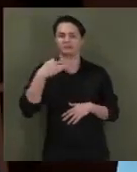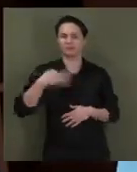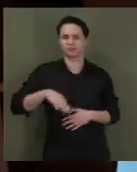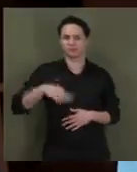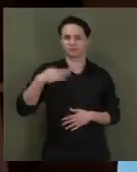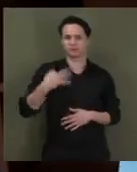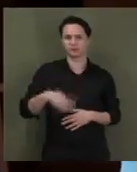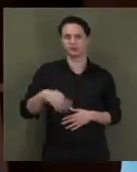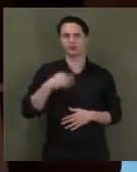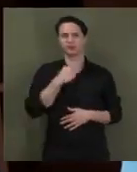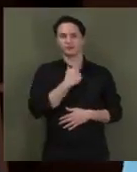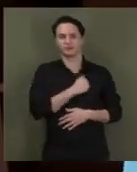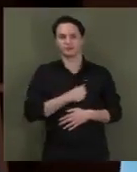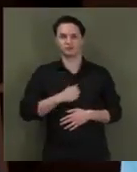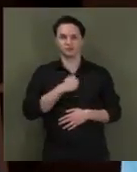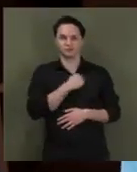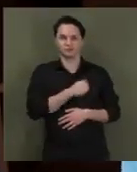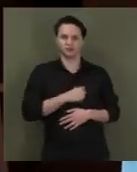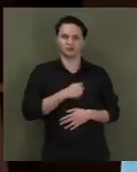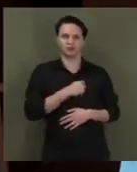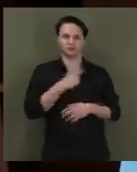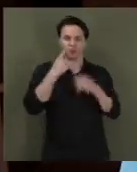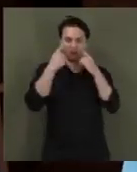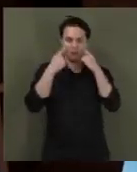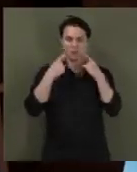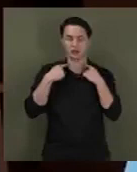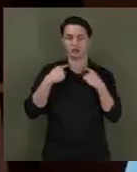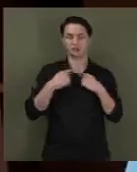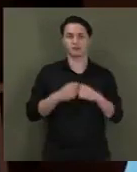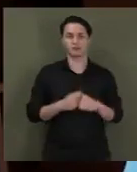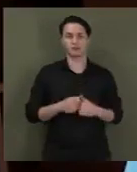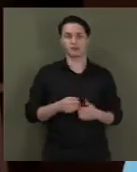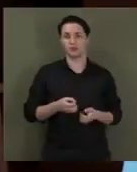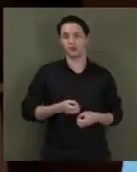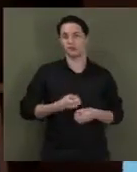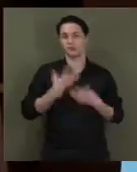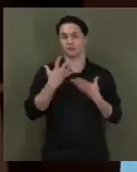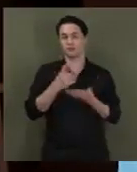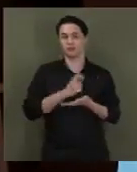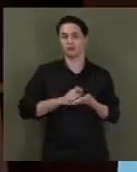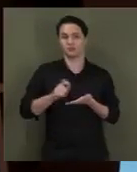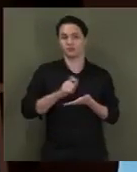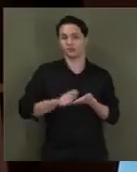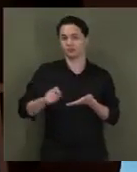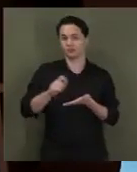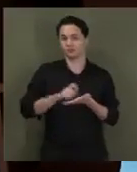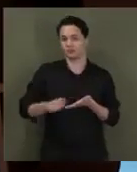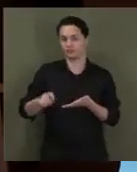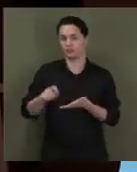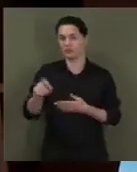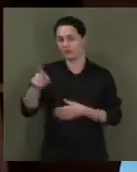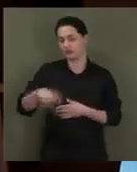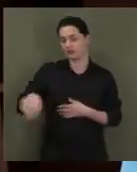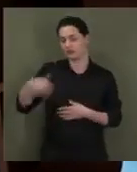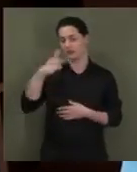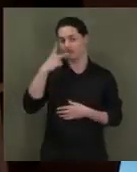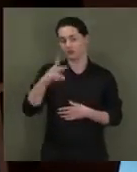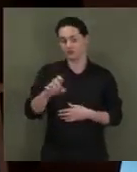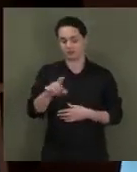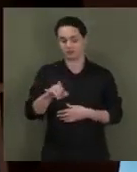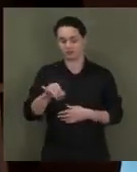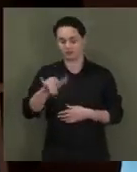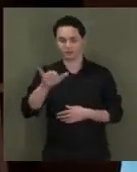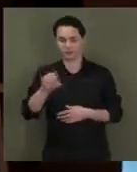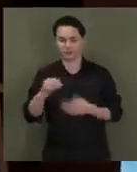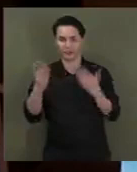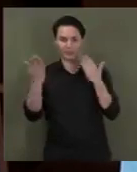a saudade, as lágrimas. O poeta assim escreveu: dizem que o exílio é